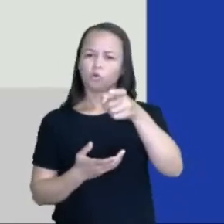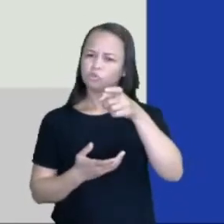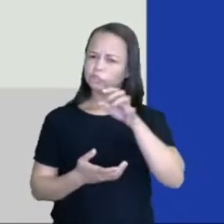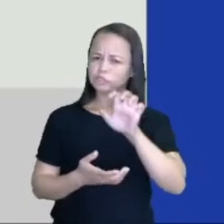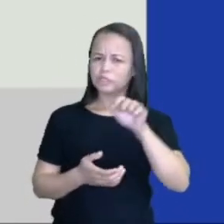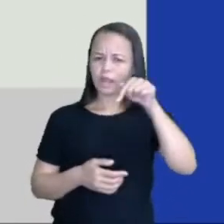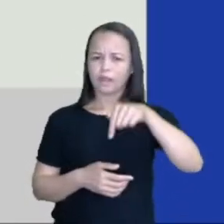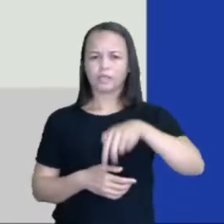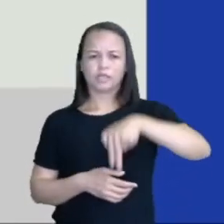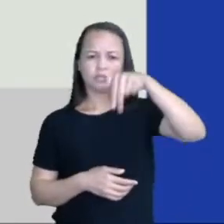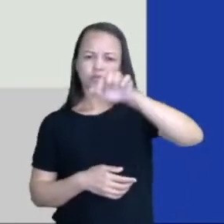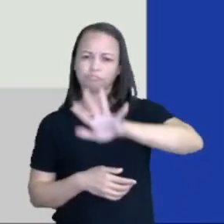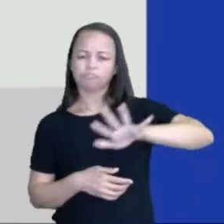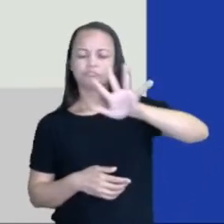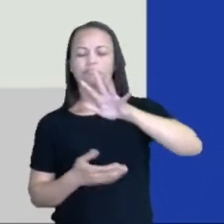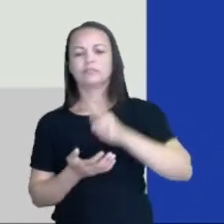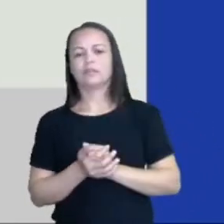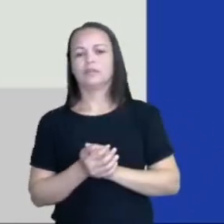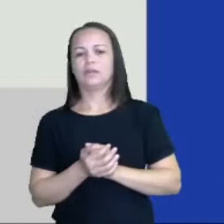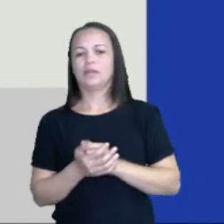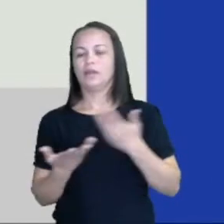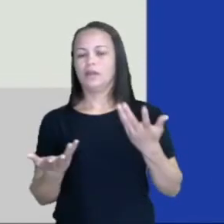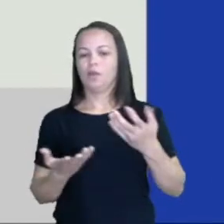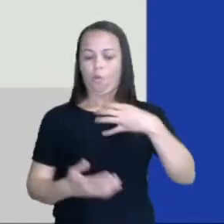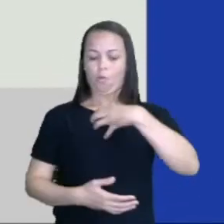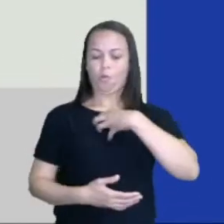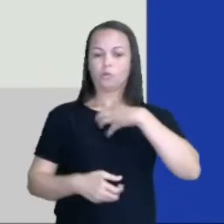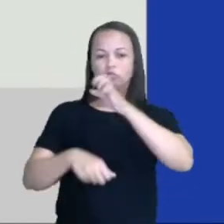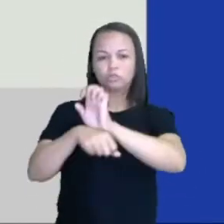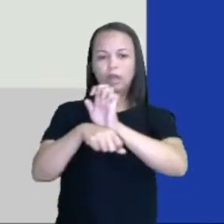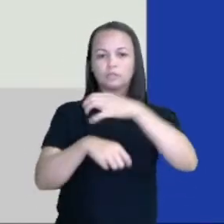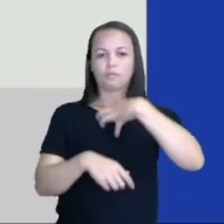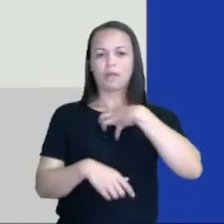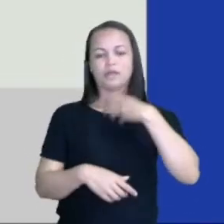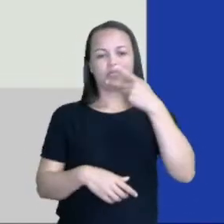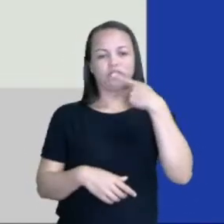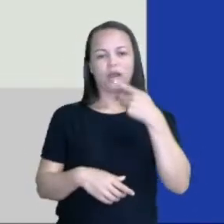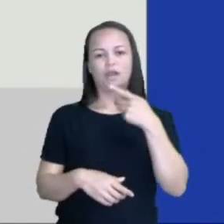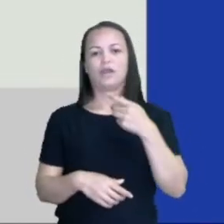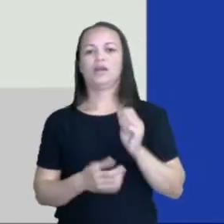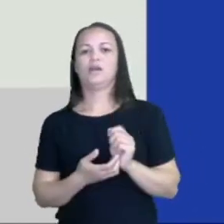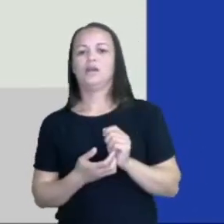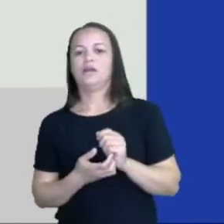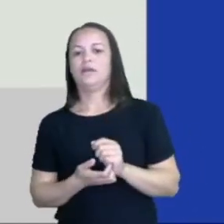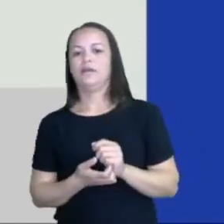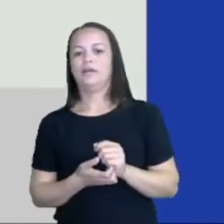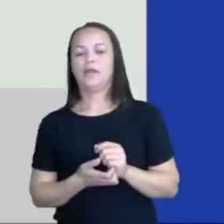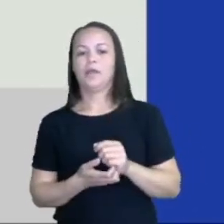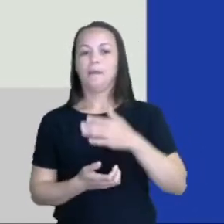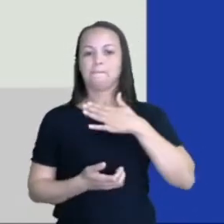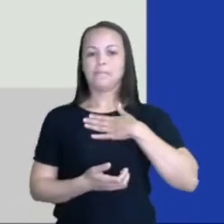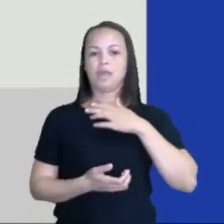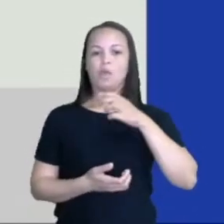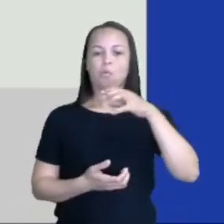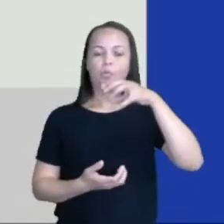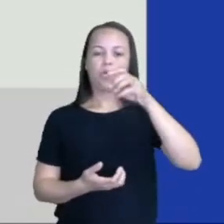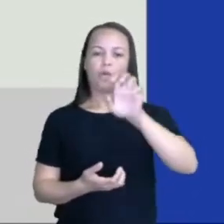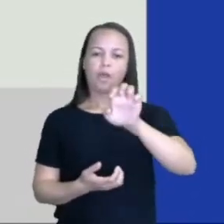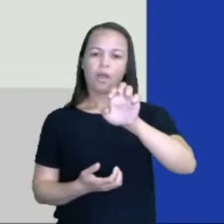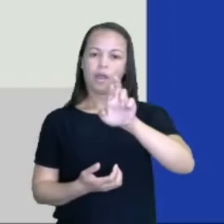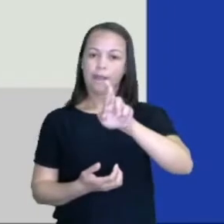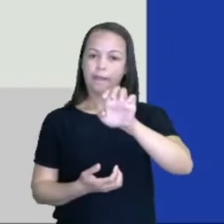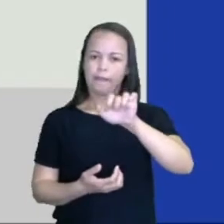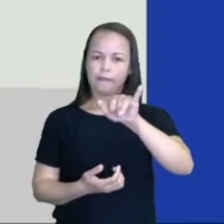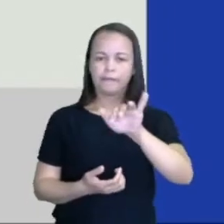baiano, meu rei. Todas essas formas são formas específicas de você falar, de você se dirigir a uma